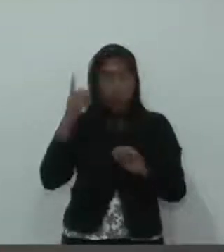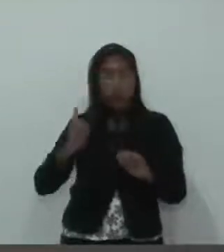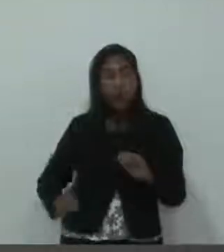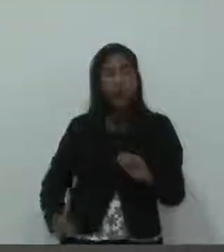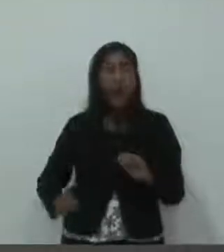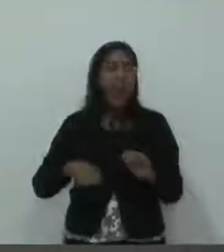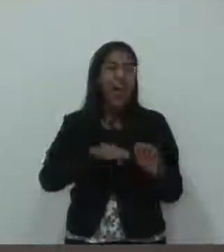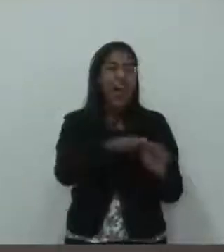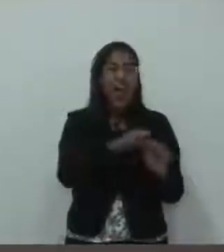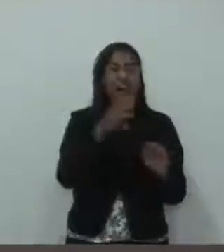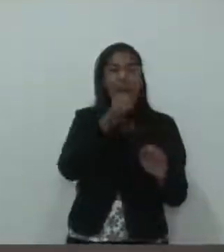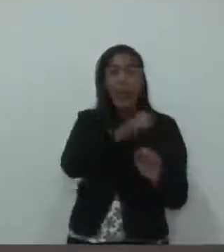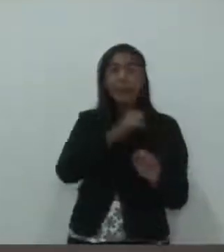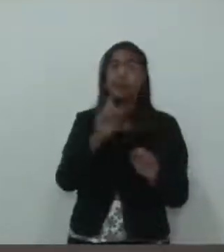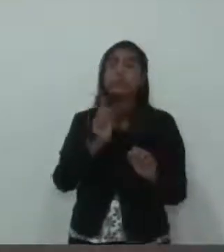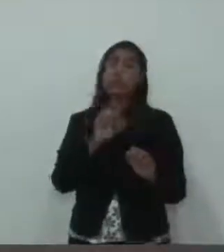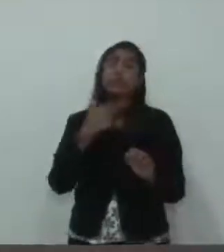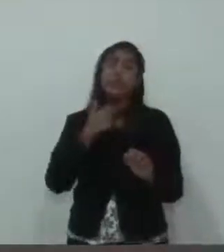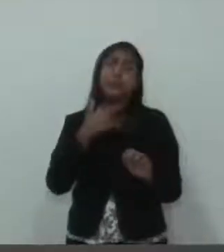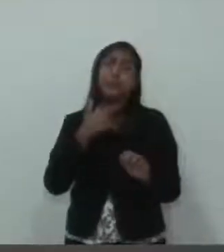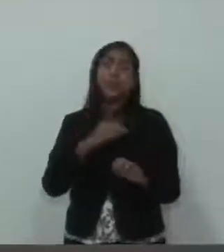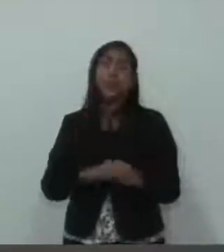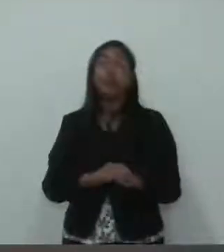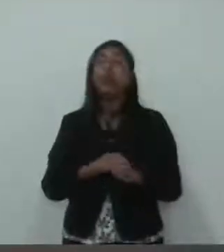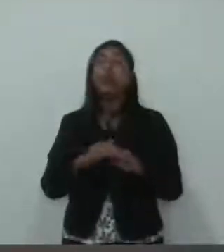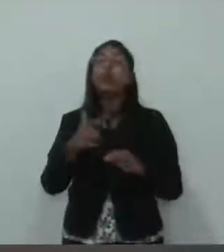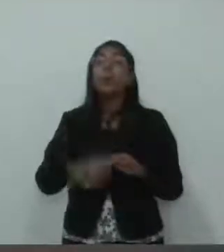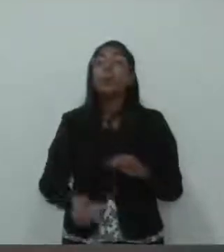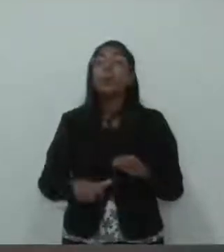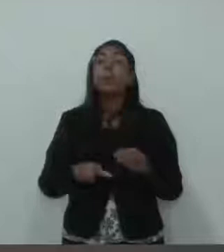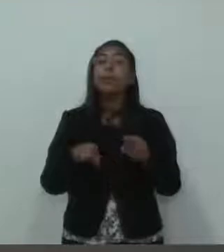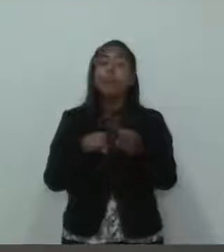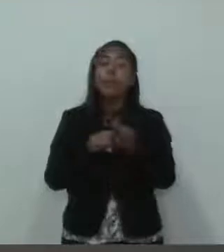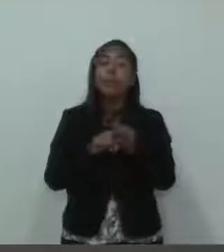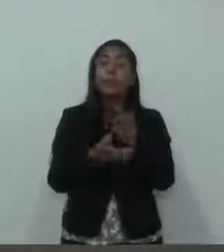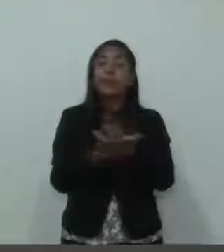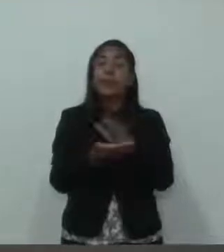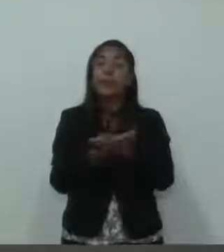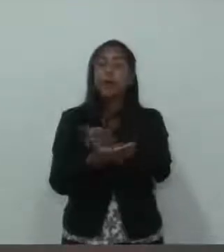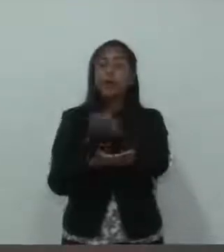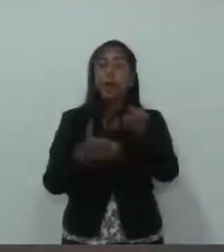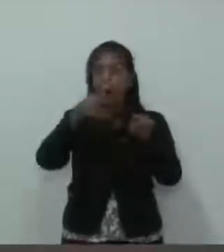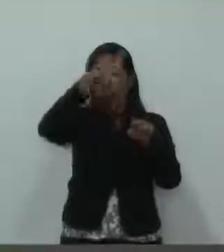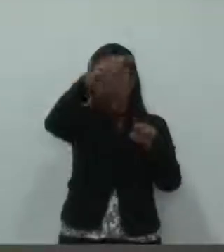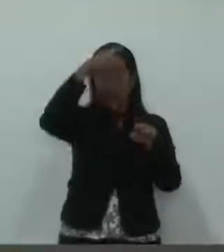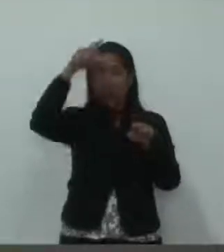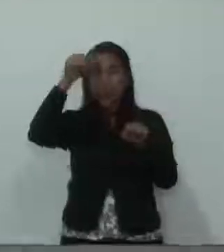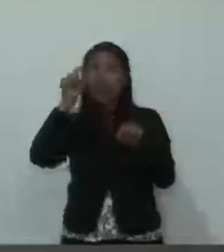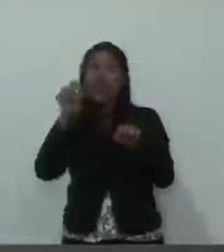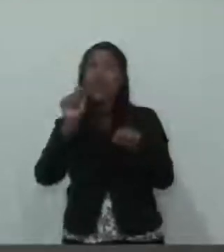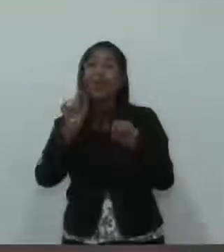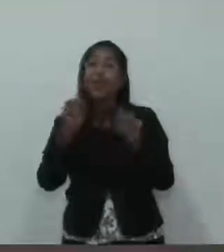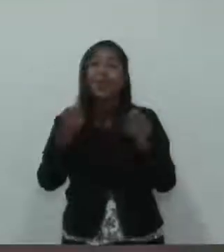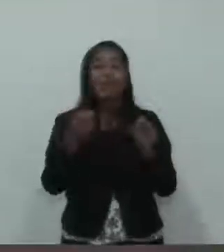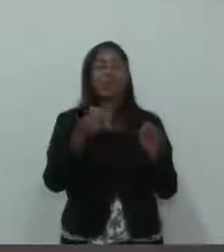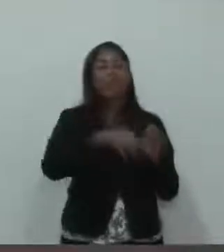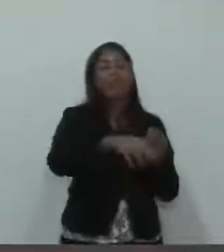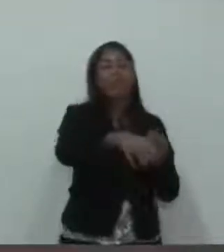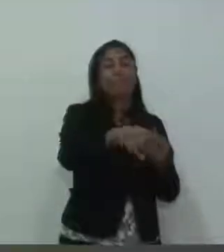do que isso, eu quero aqui dar os parabéns à Prefeitura Municipal, porque ela instalou os famosos brinquedos